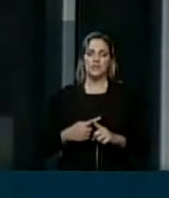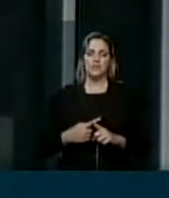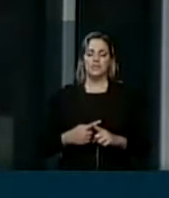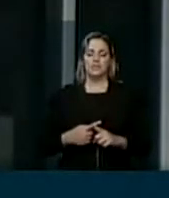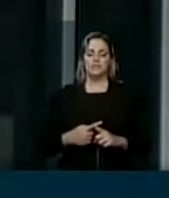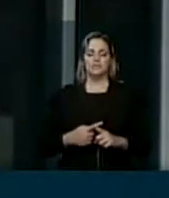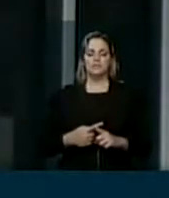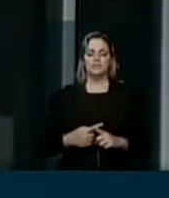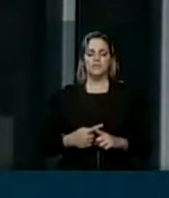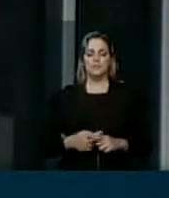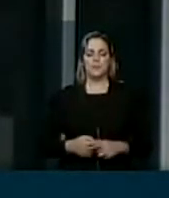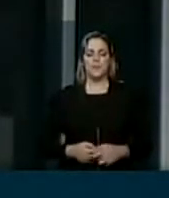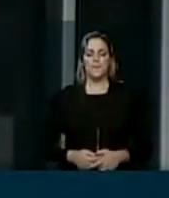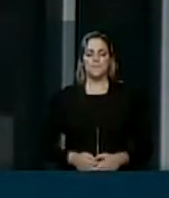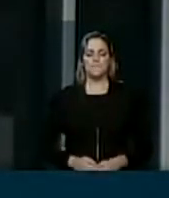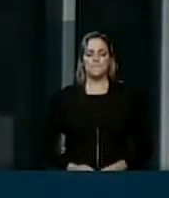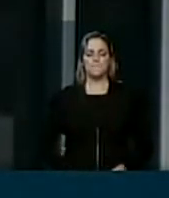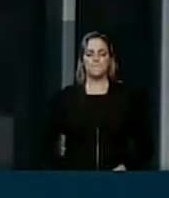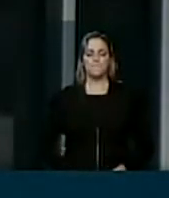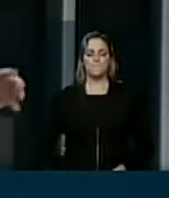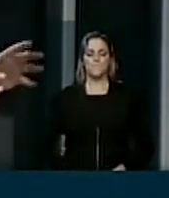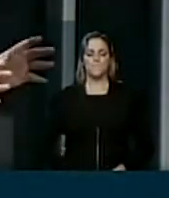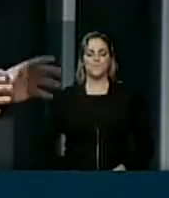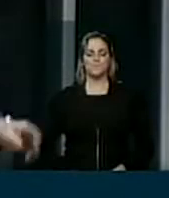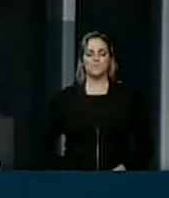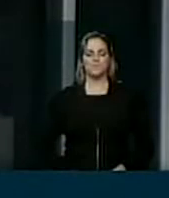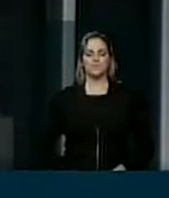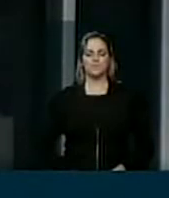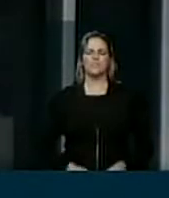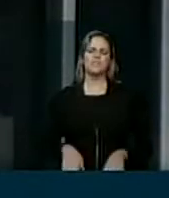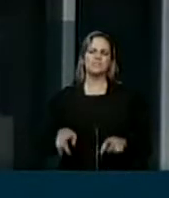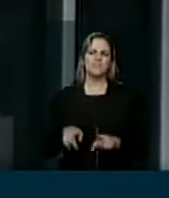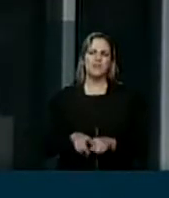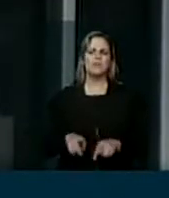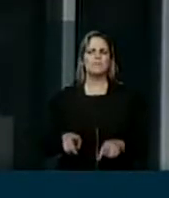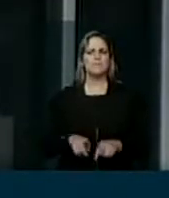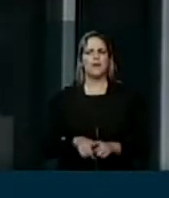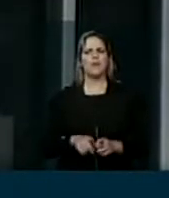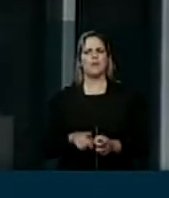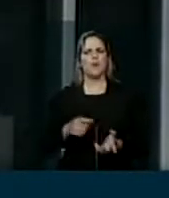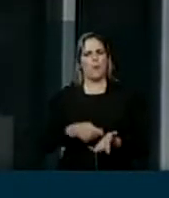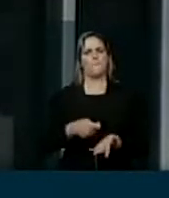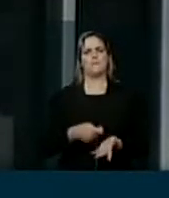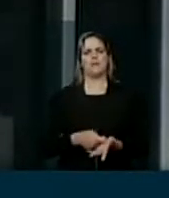Quero também aqui aproveitar esse momento para